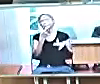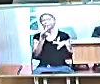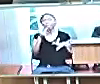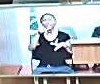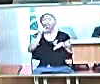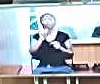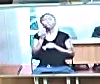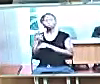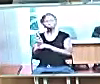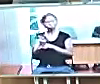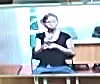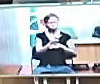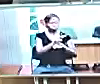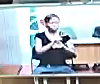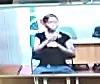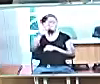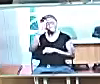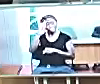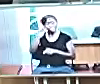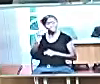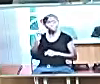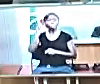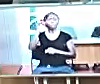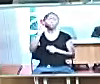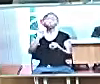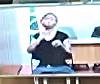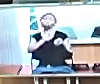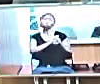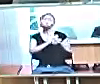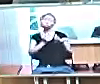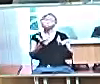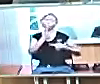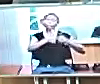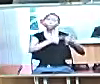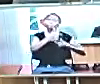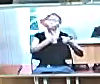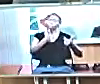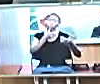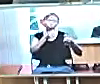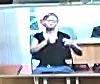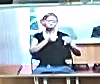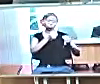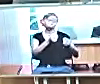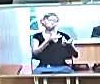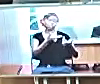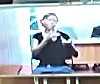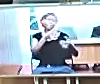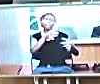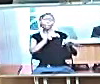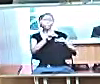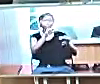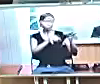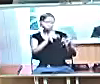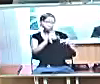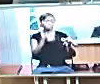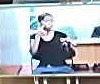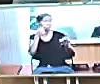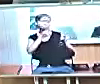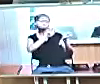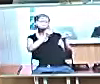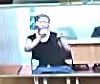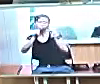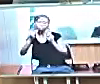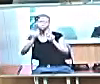vigilância maior junto ao poder executivo para ver se os ponto que as pessoas as temáticas que as pessoas trouxeram